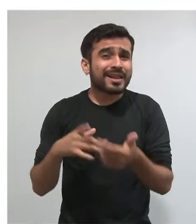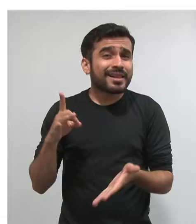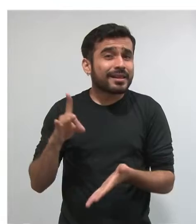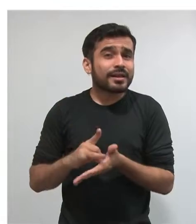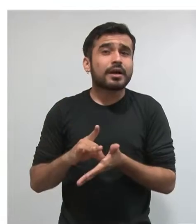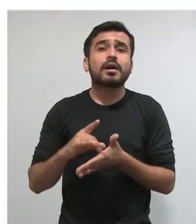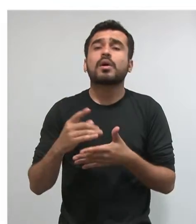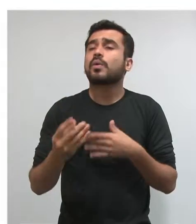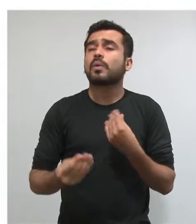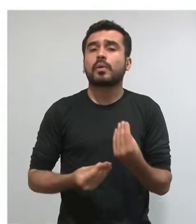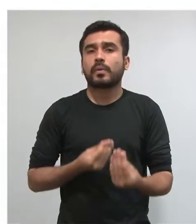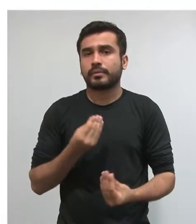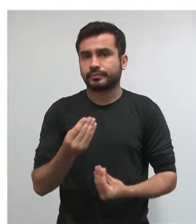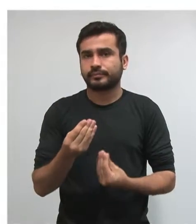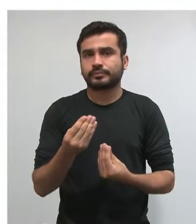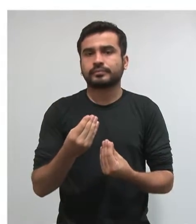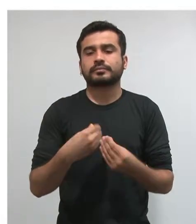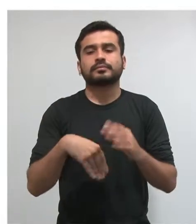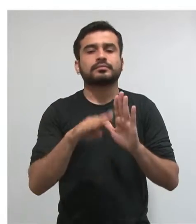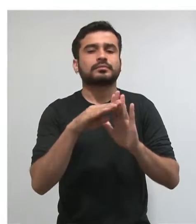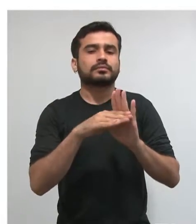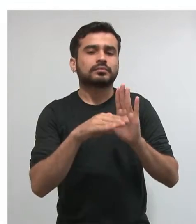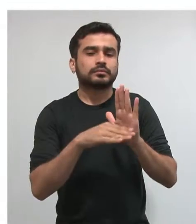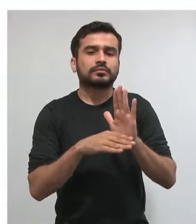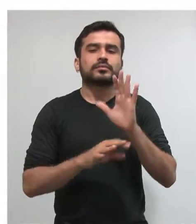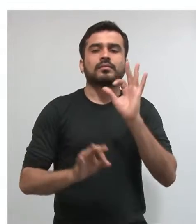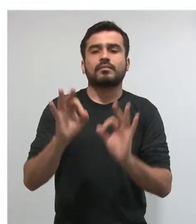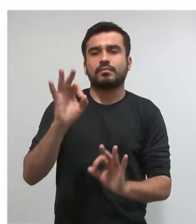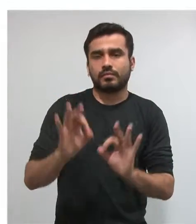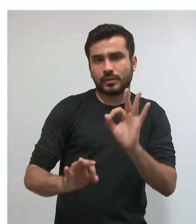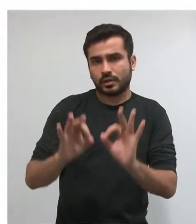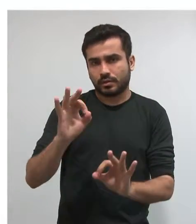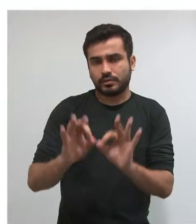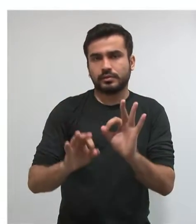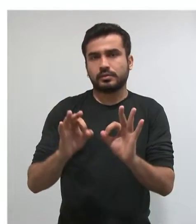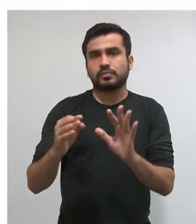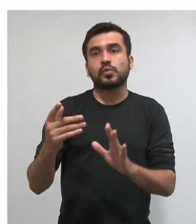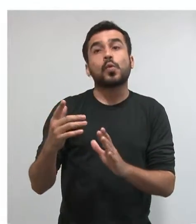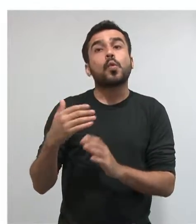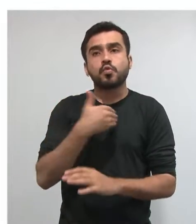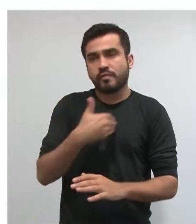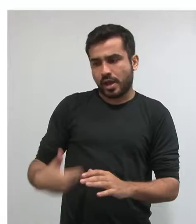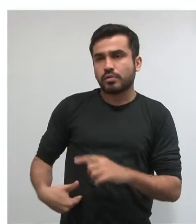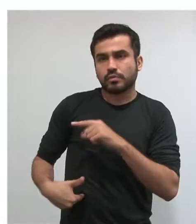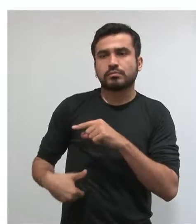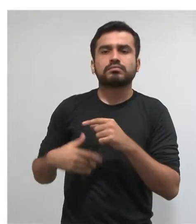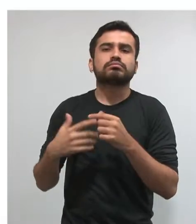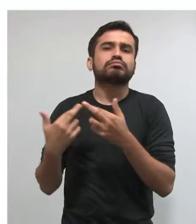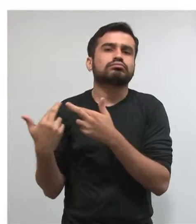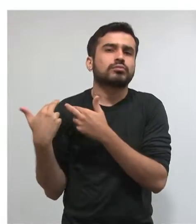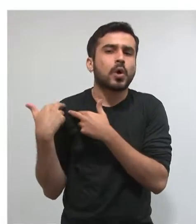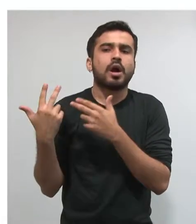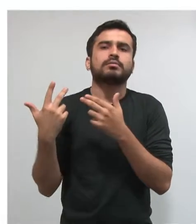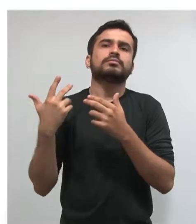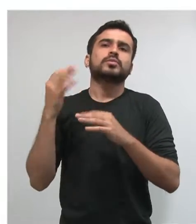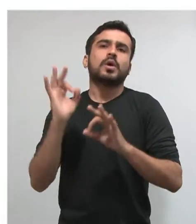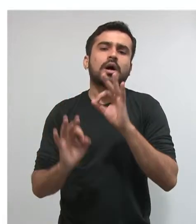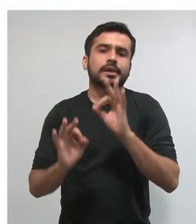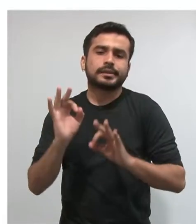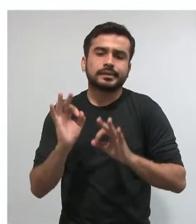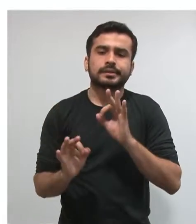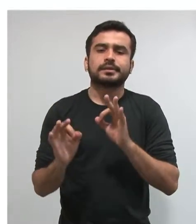ocorre a partir de formulação e planejamento adequado por parte do governo, orçamentação e